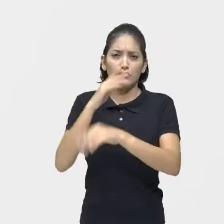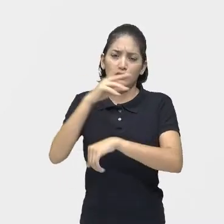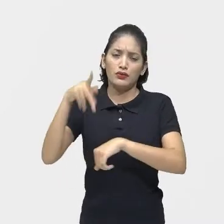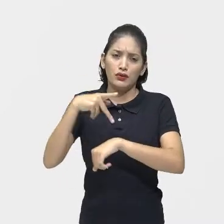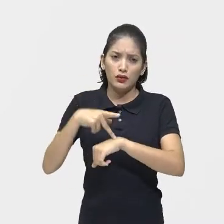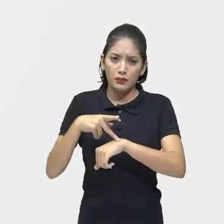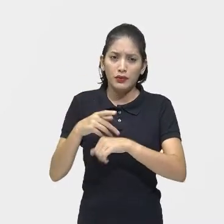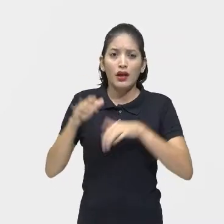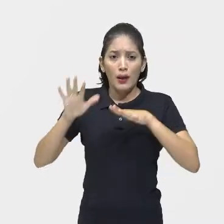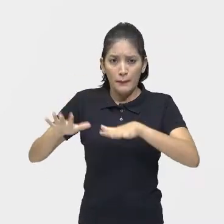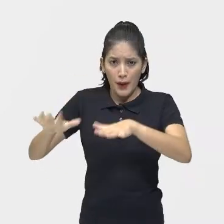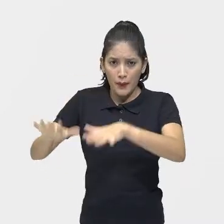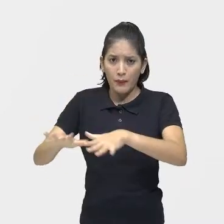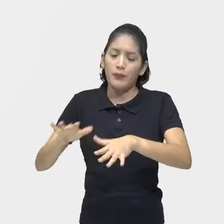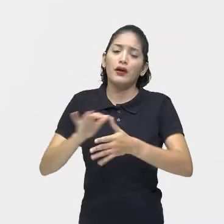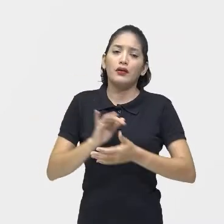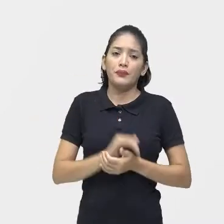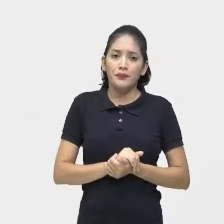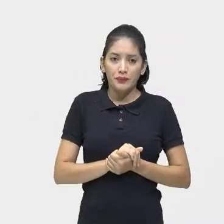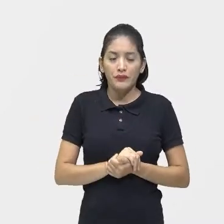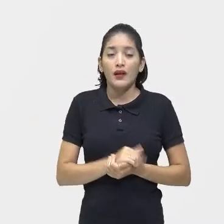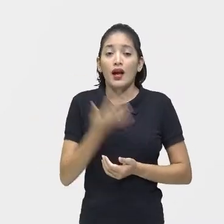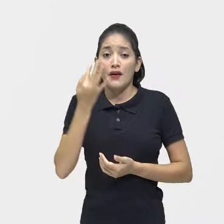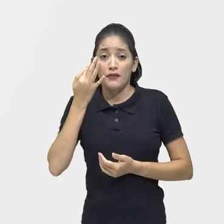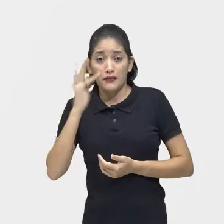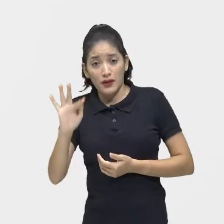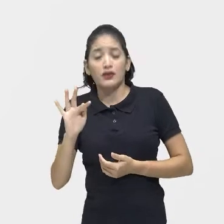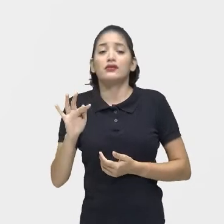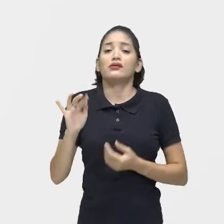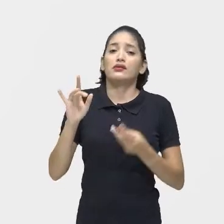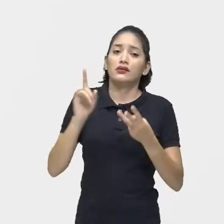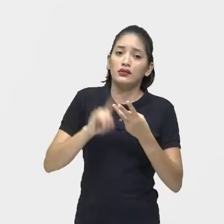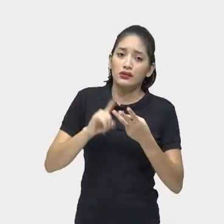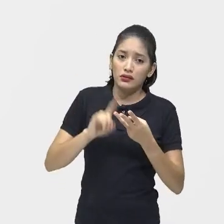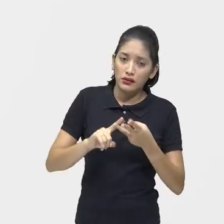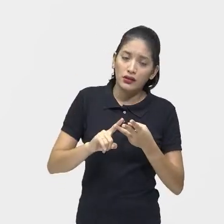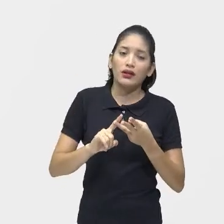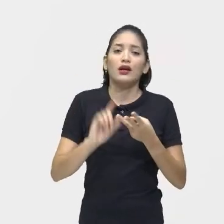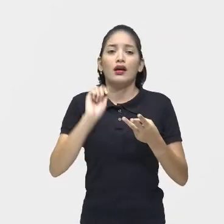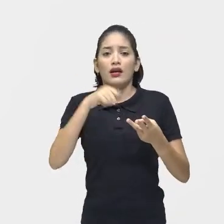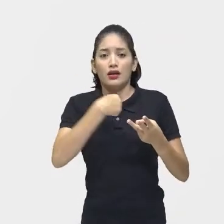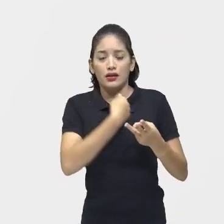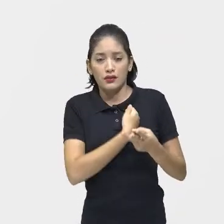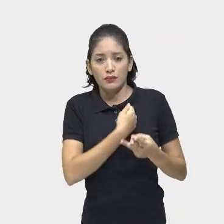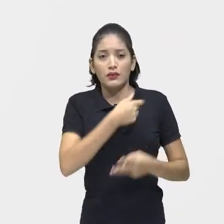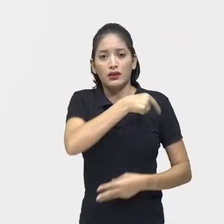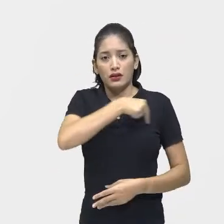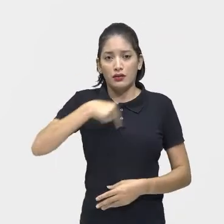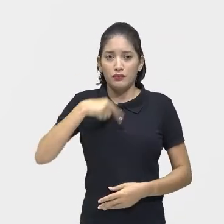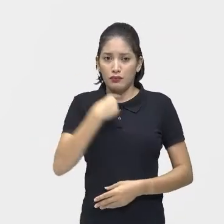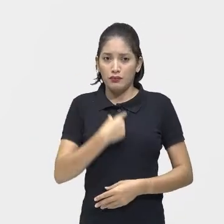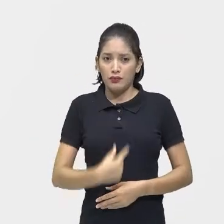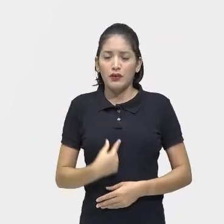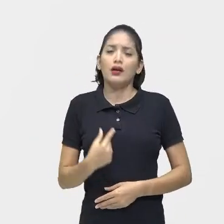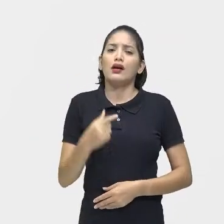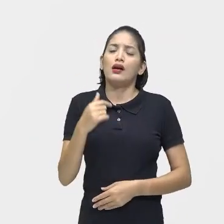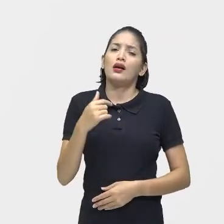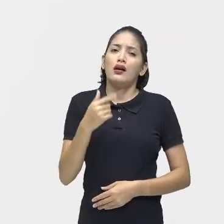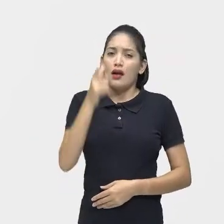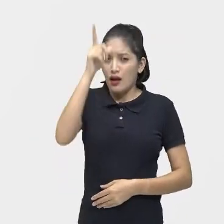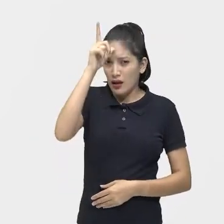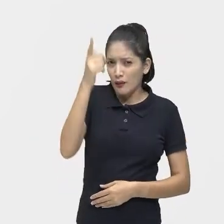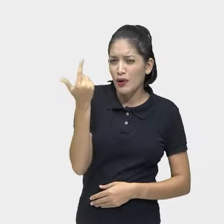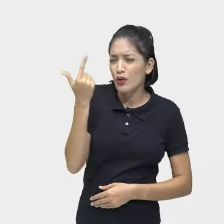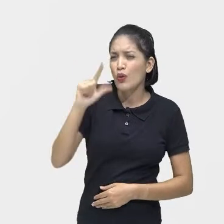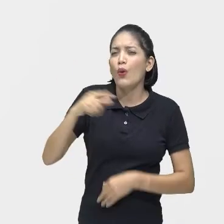como o Reino Unido, os Países Baixos, a França, a Alemanha, a Espanha, Suécia, entre outros países que